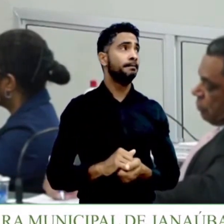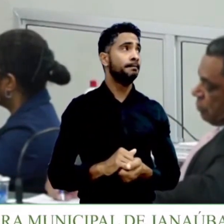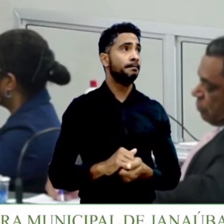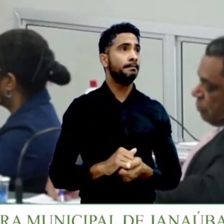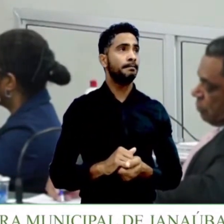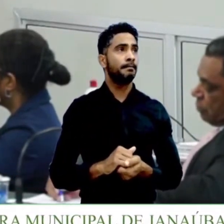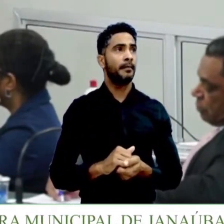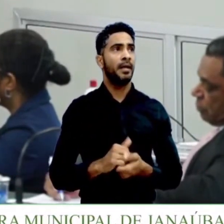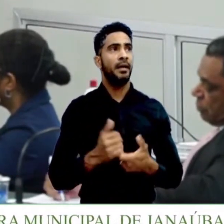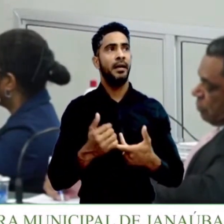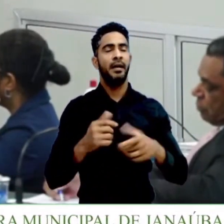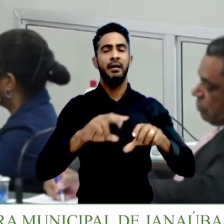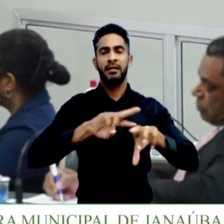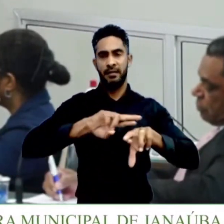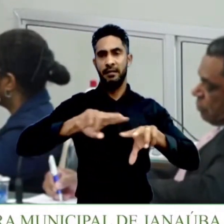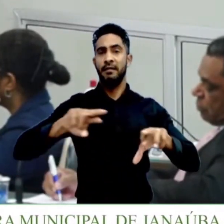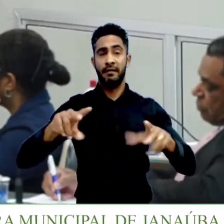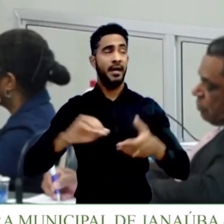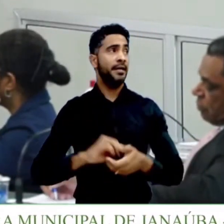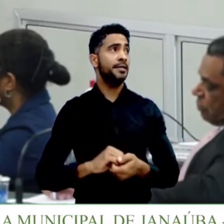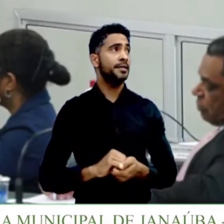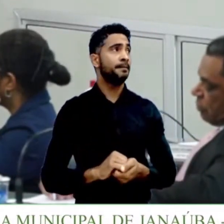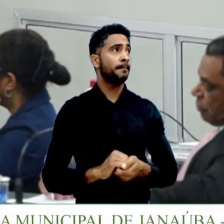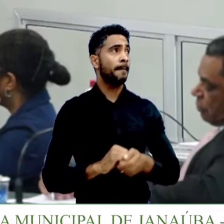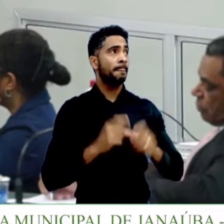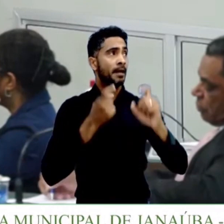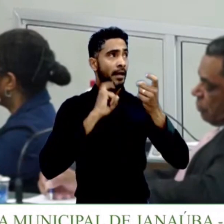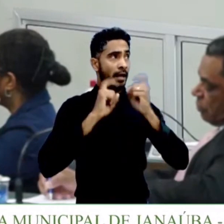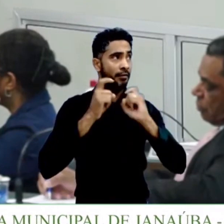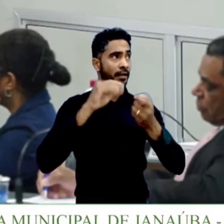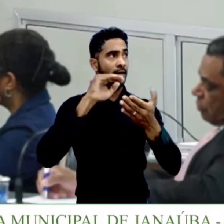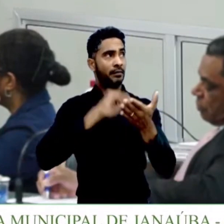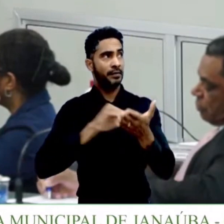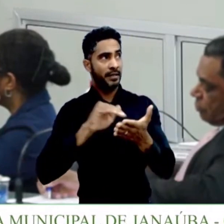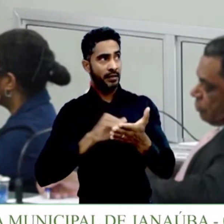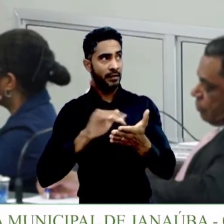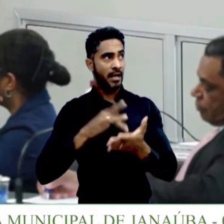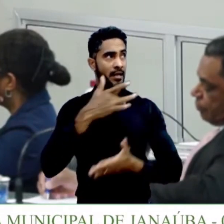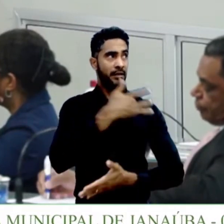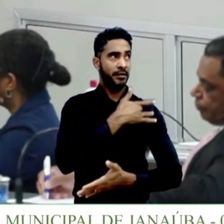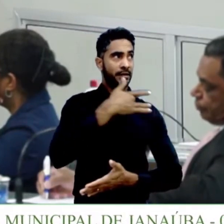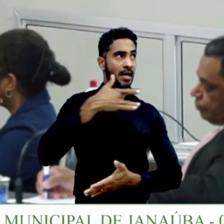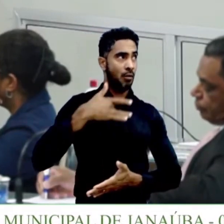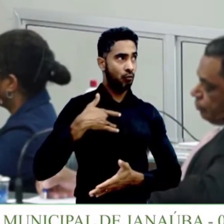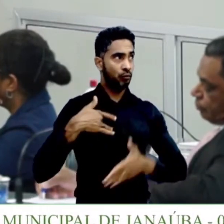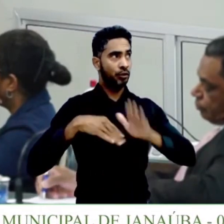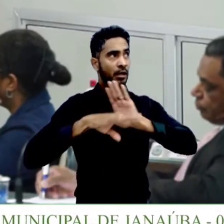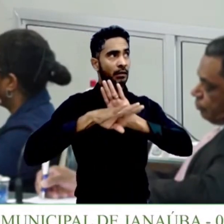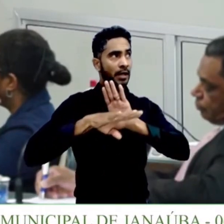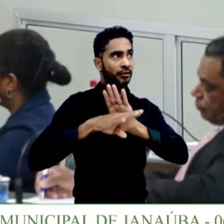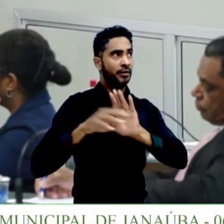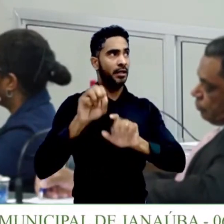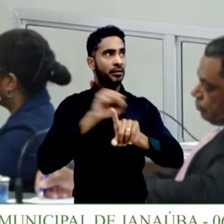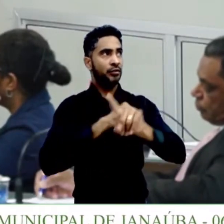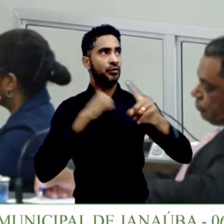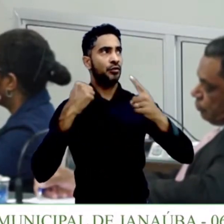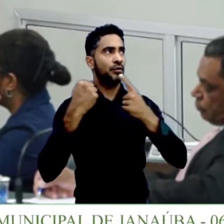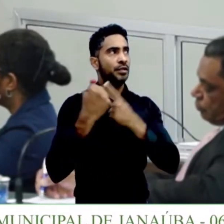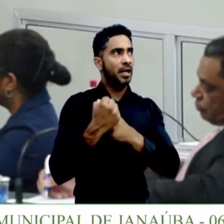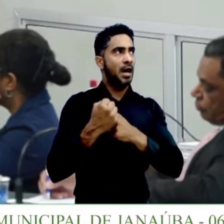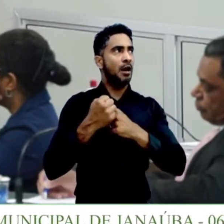como a Fazendinha, a Rafá. Reunião com os secretários de saúde e promoção social para traçar metas